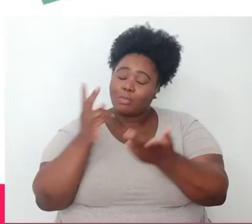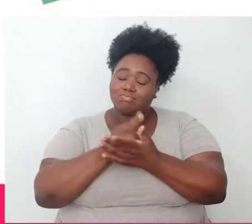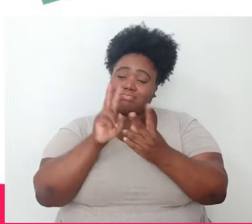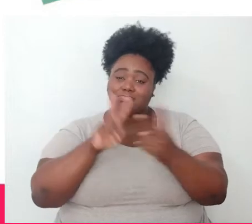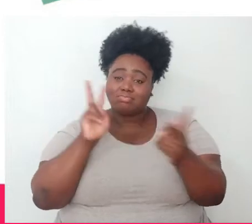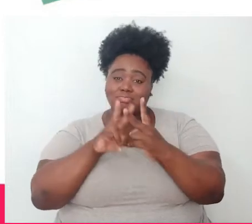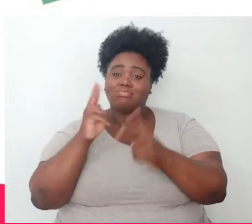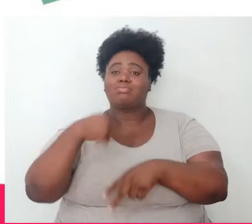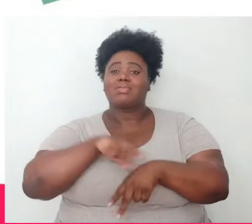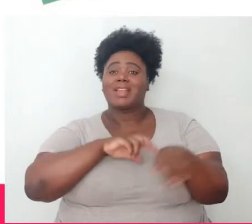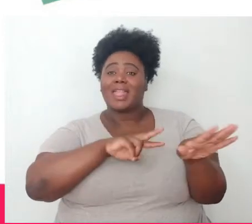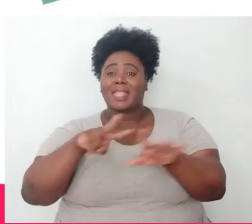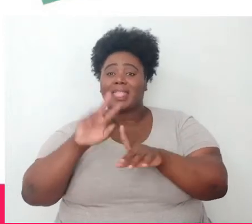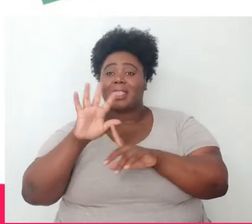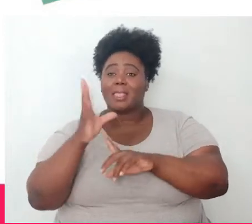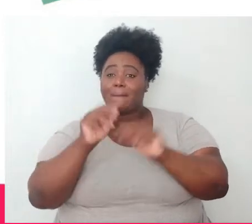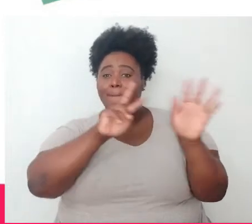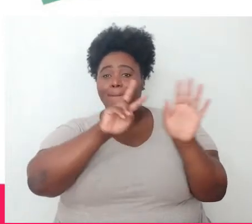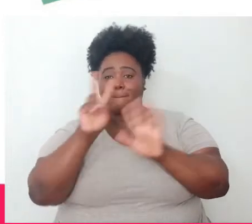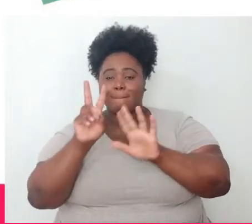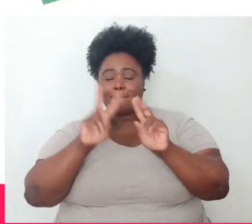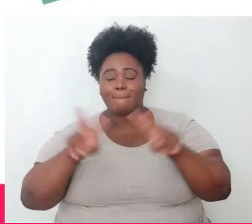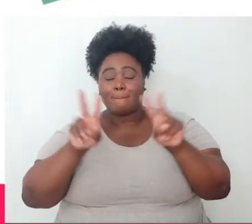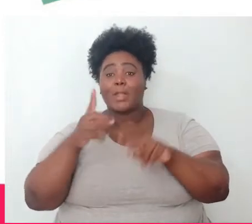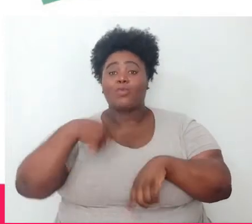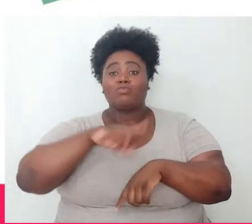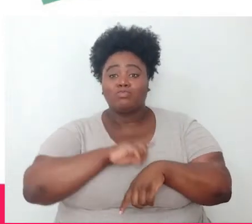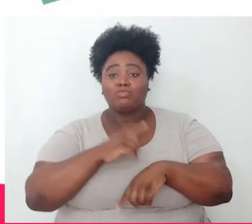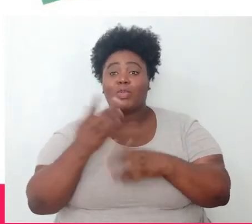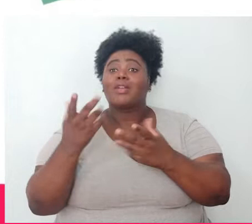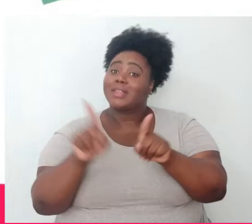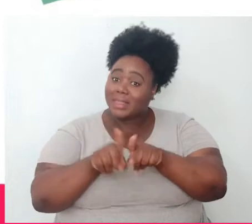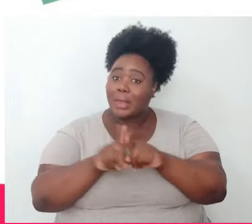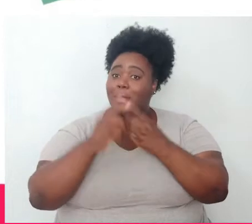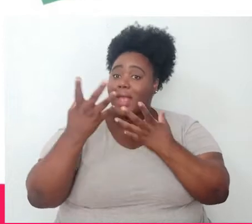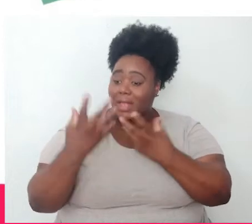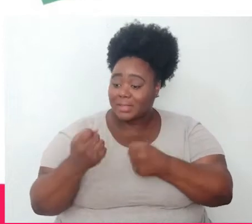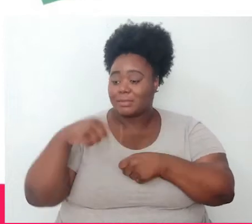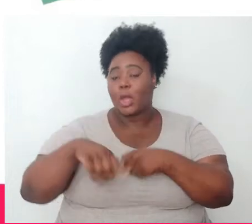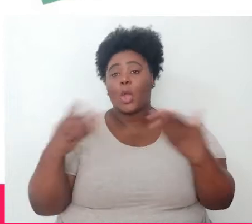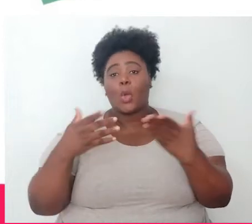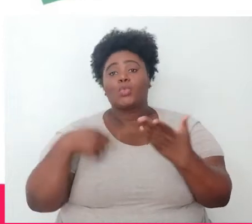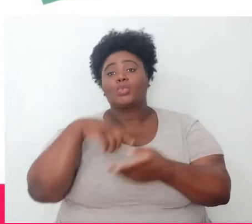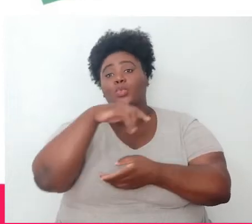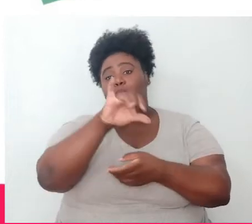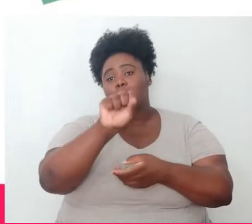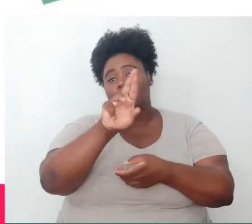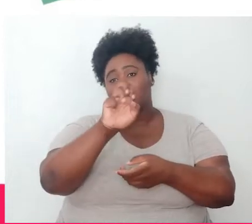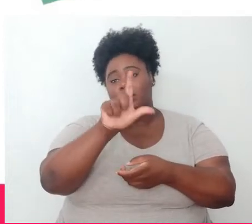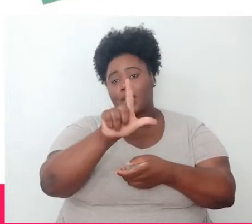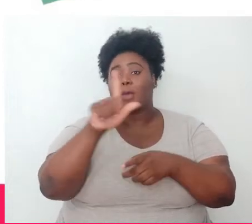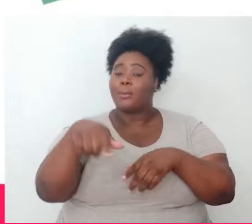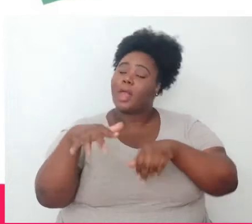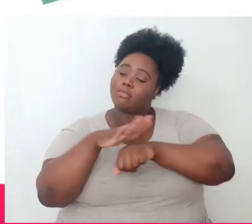distância, aqui na Semana de Artes Visuais. A gente receberia hoje o Isael Machacali para conversar